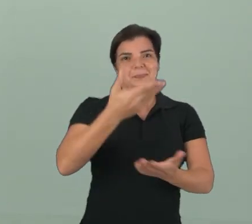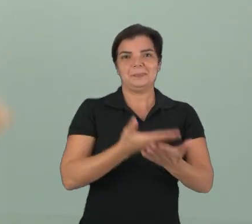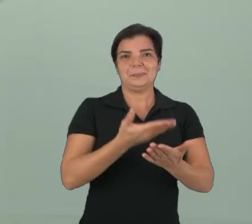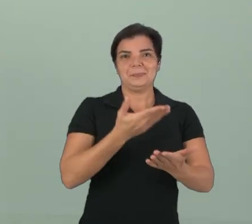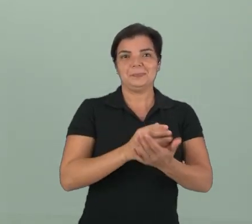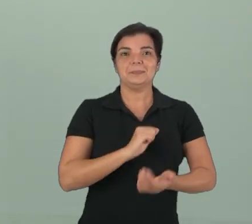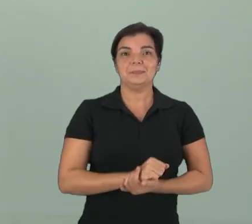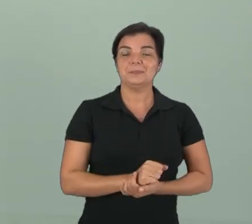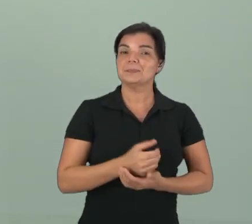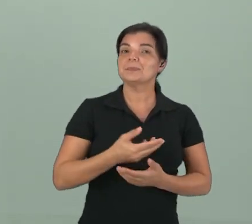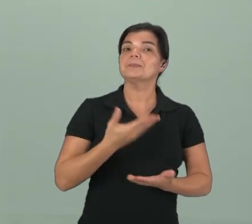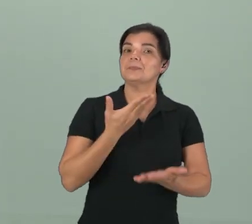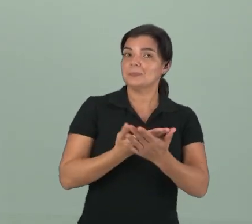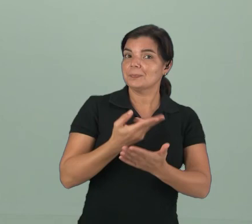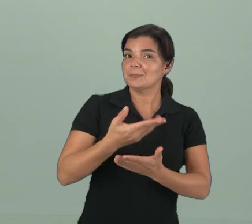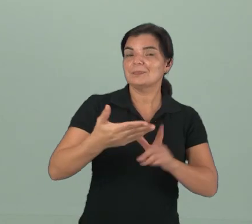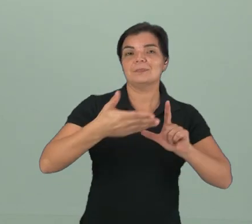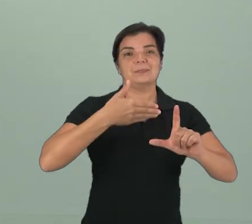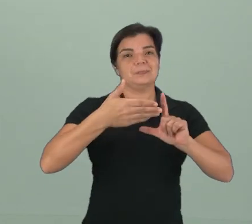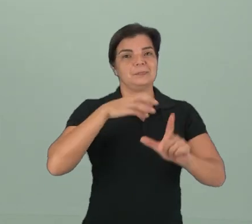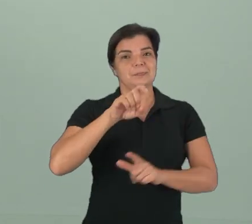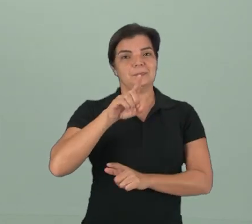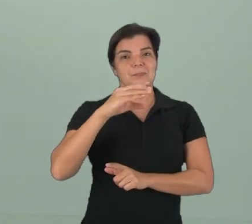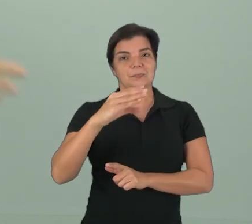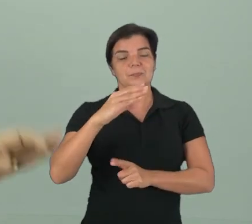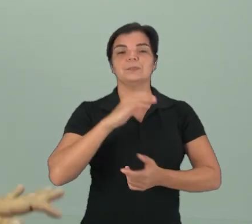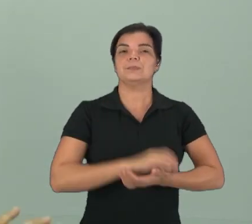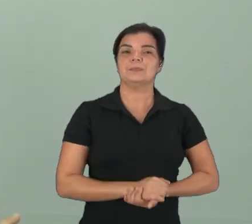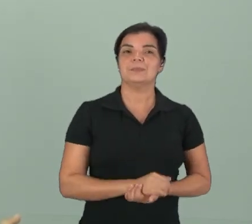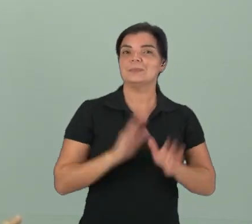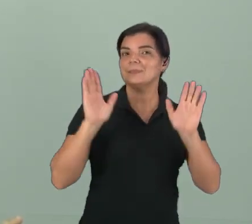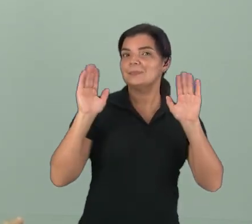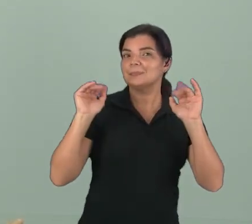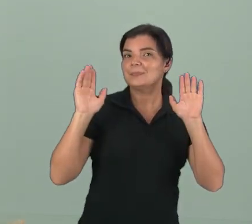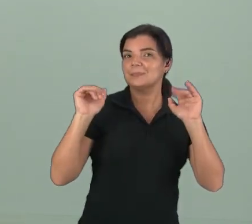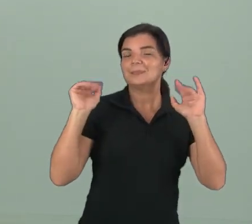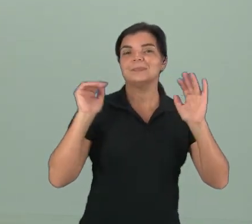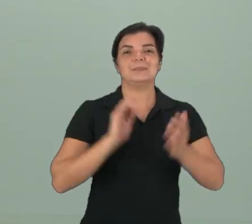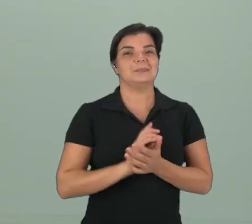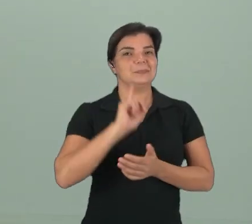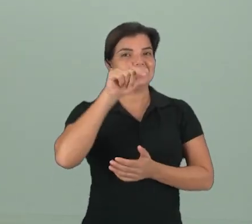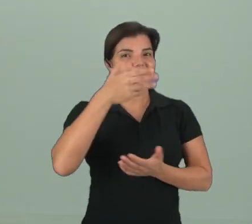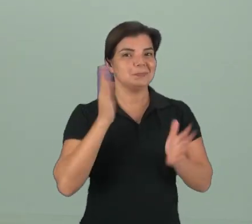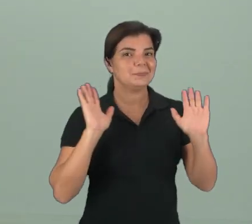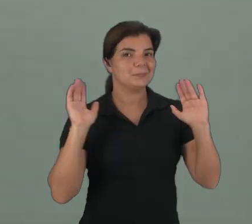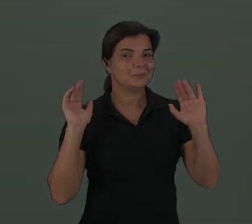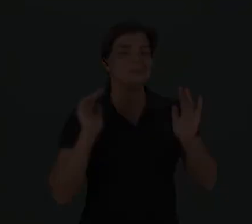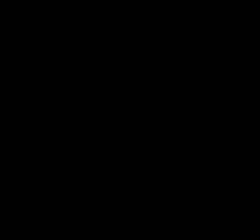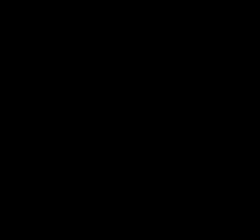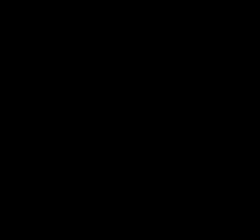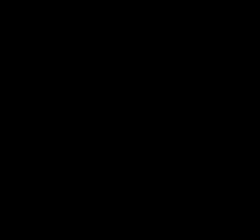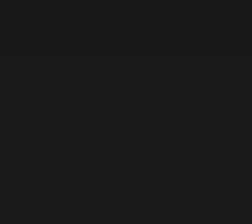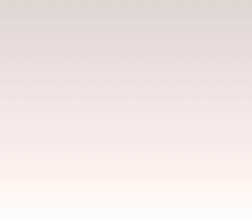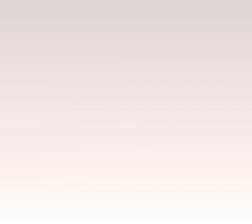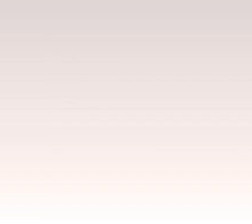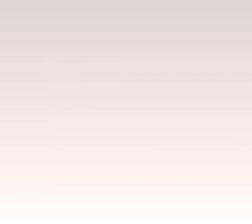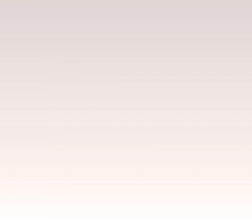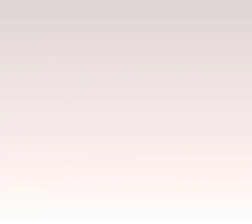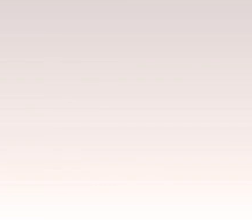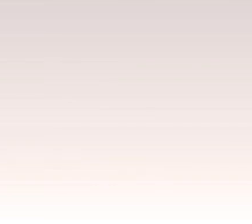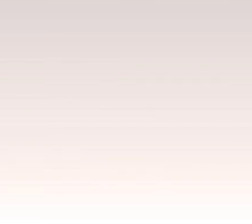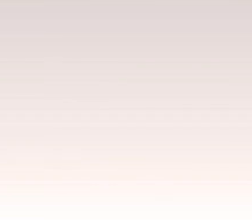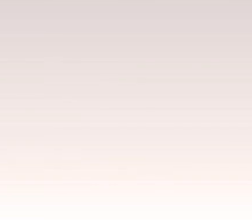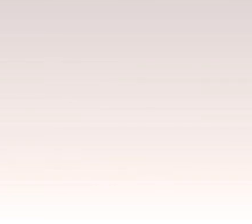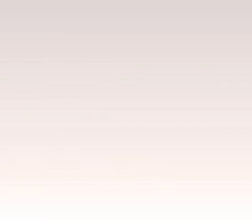próxima aula. Continue estudando, acessando a nossa plataforma Eduque. Tchau, tchau e até mais!